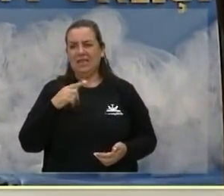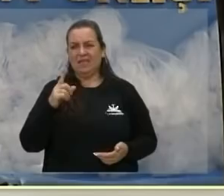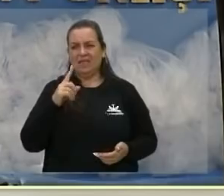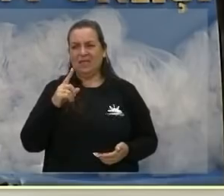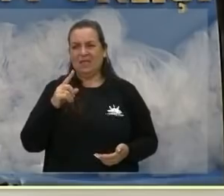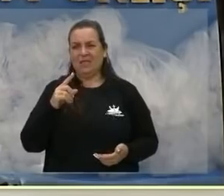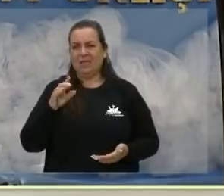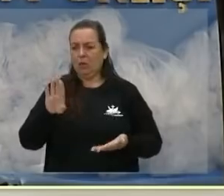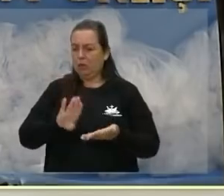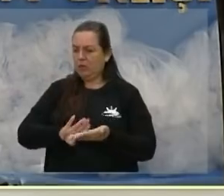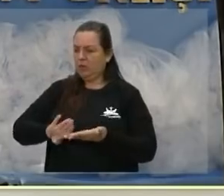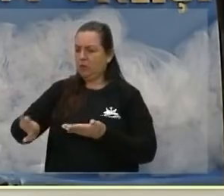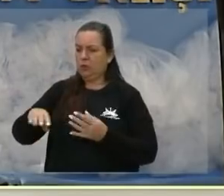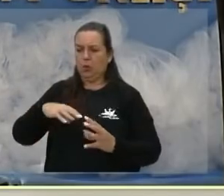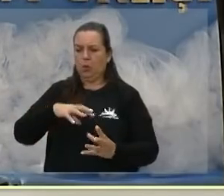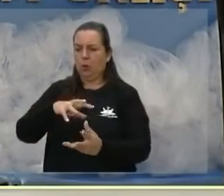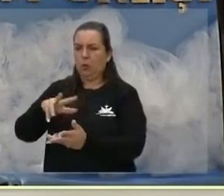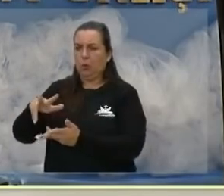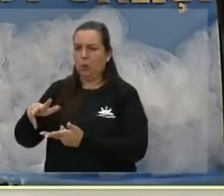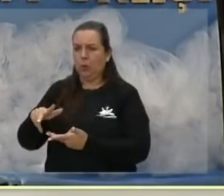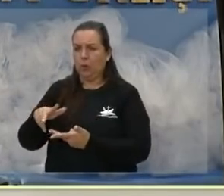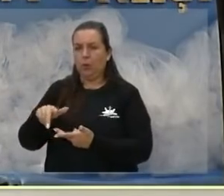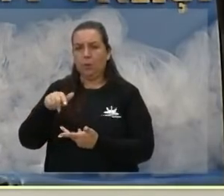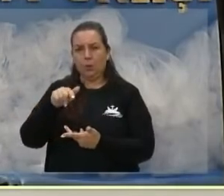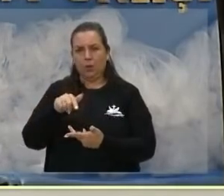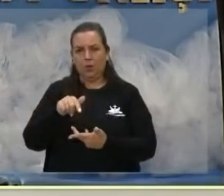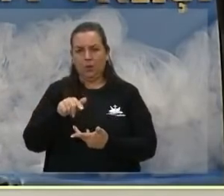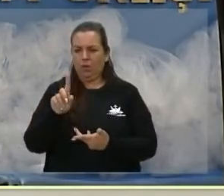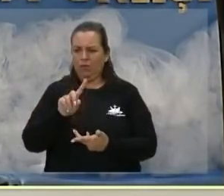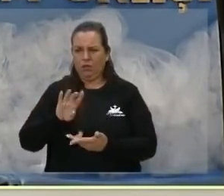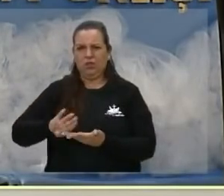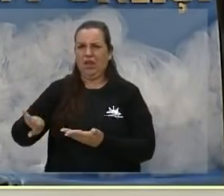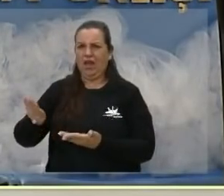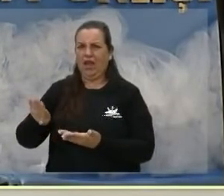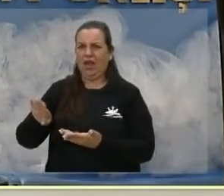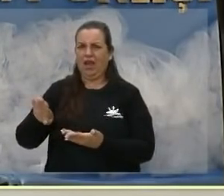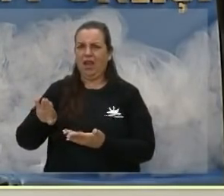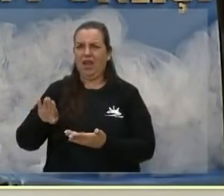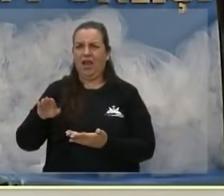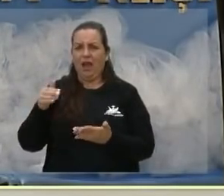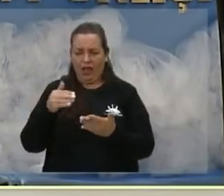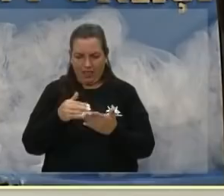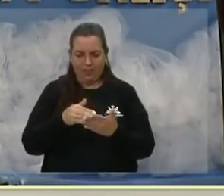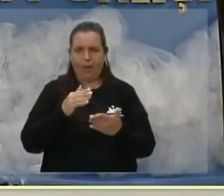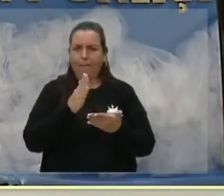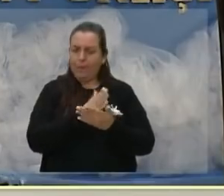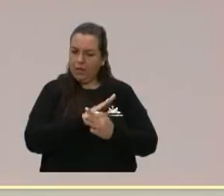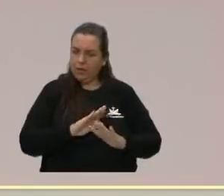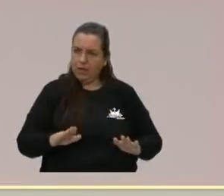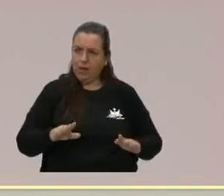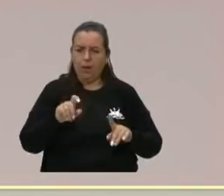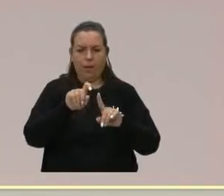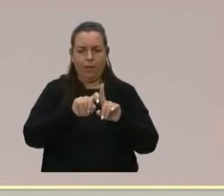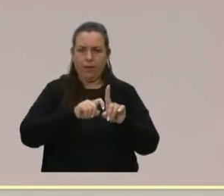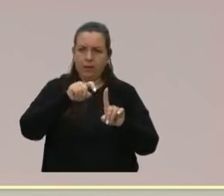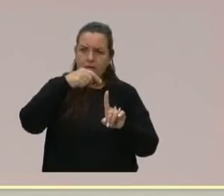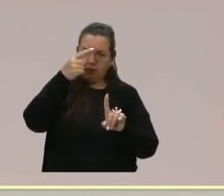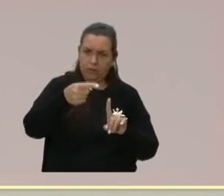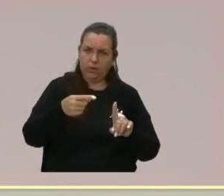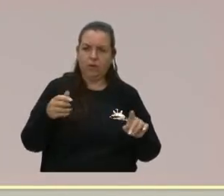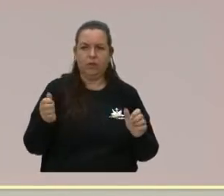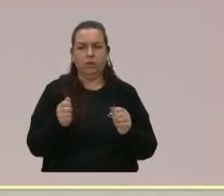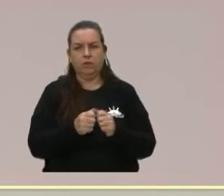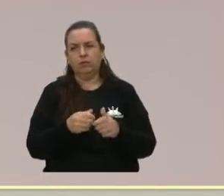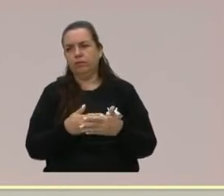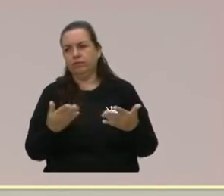o globo terrestre não vou tirar enquanto todos vocês a pandemia vai mudar mês que vem estamos com